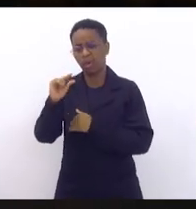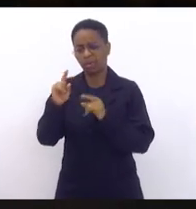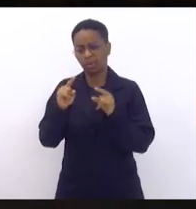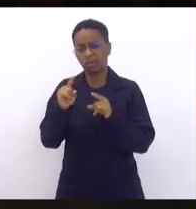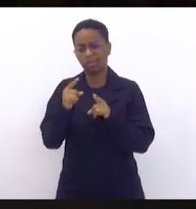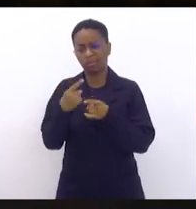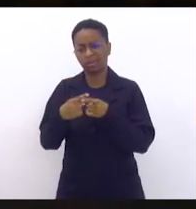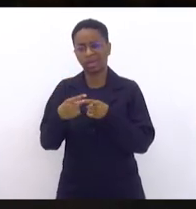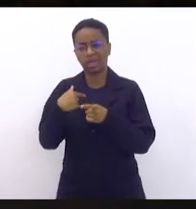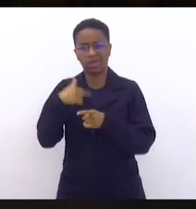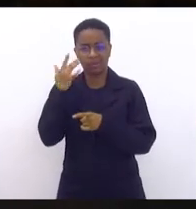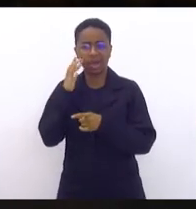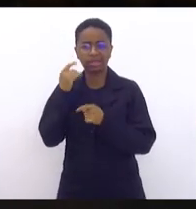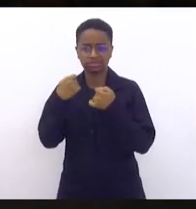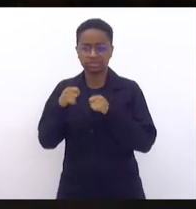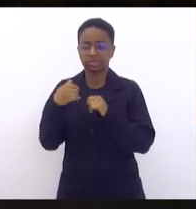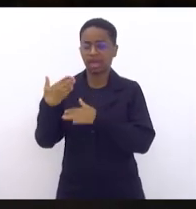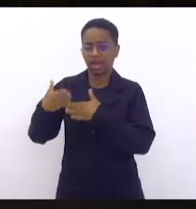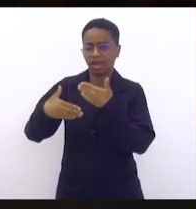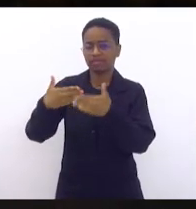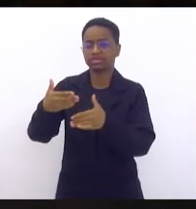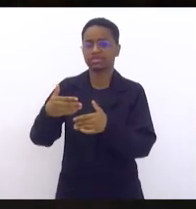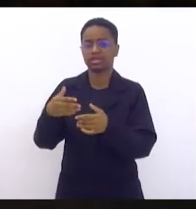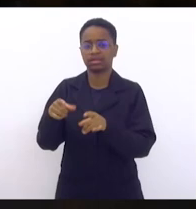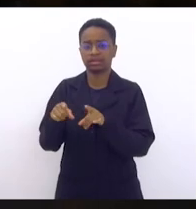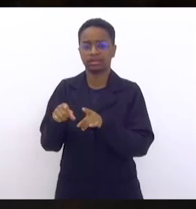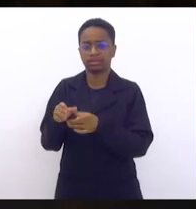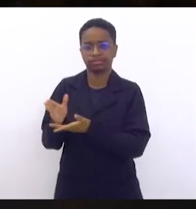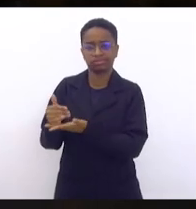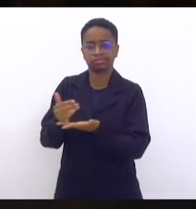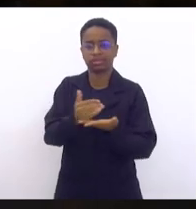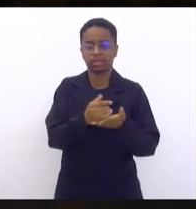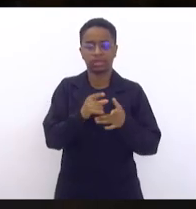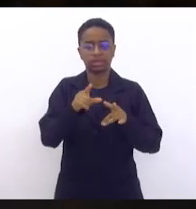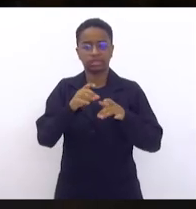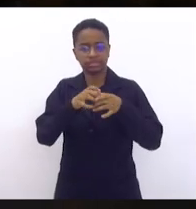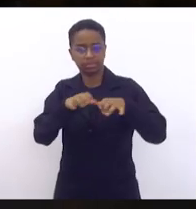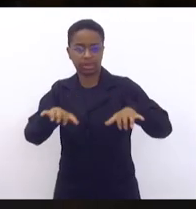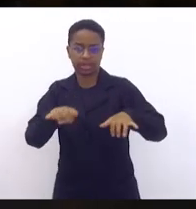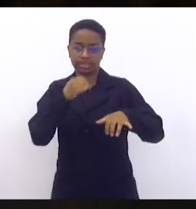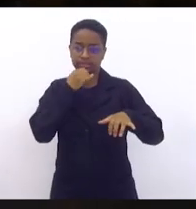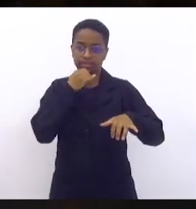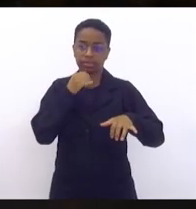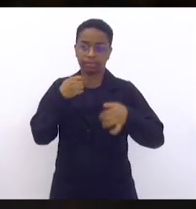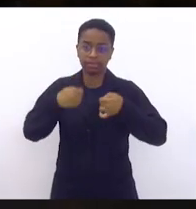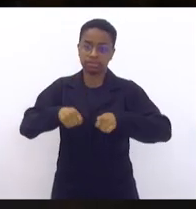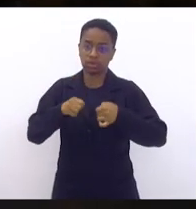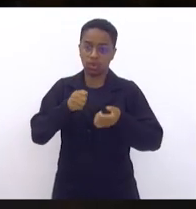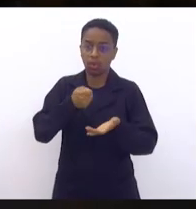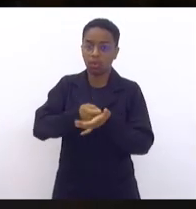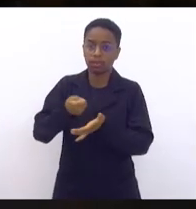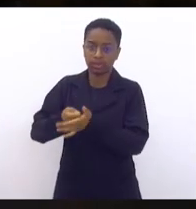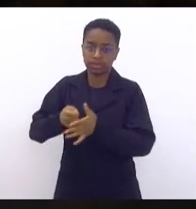que avançar em coleta seletiva e a obrigatoriedade por exemplo de aterro de fazer separação no aterro a gente tem alguns aterros